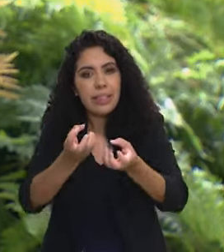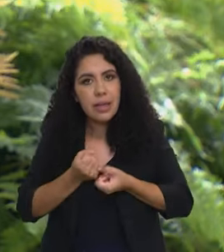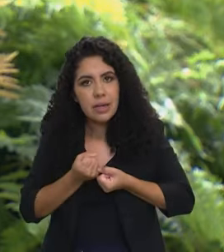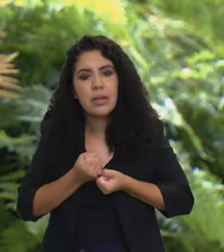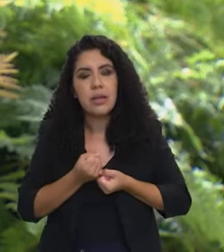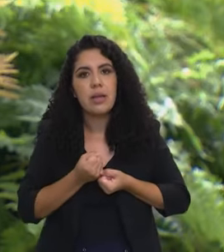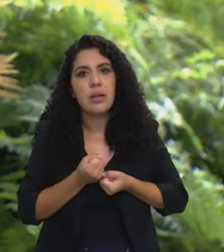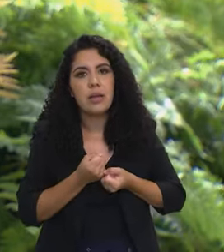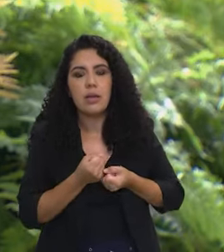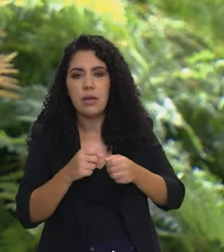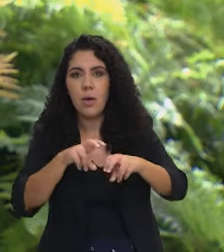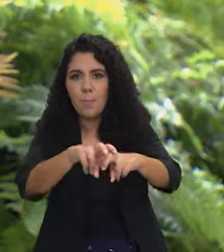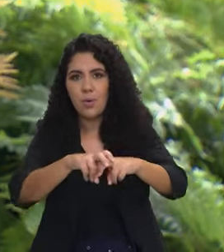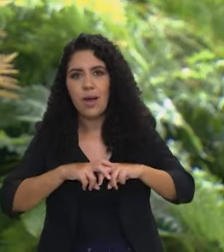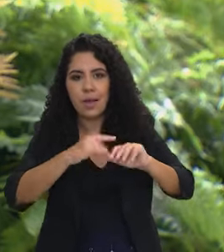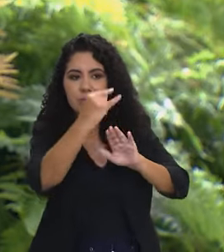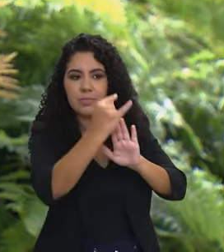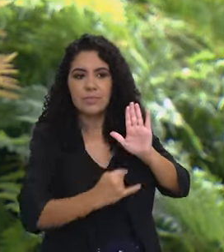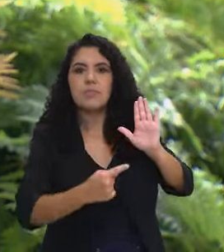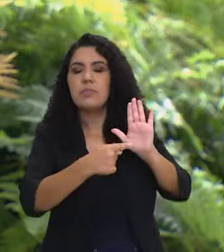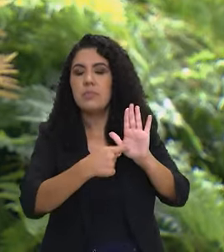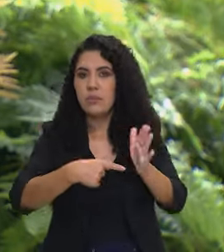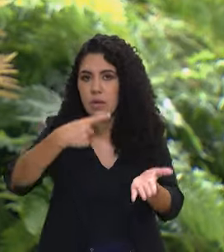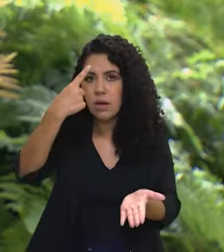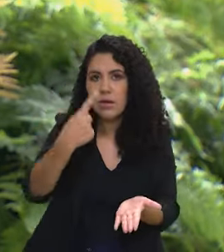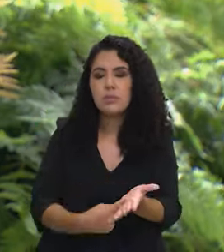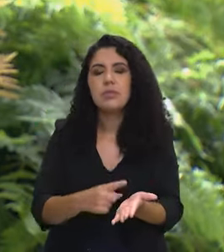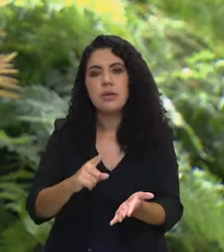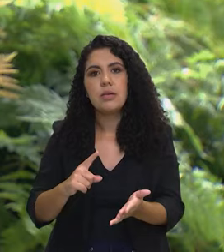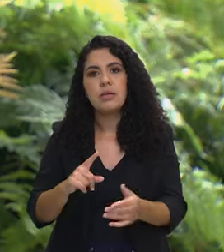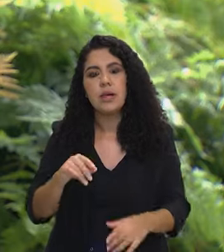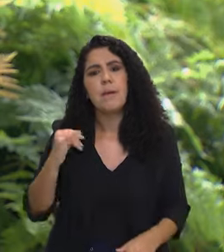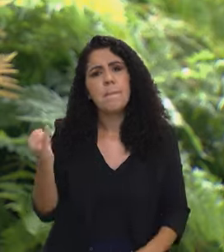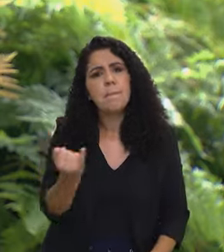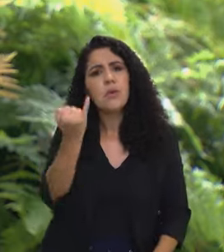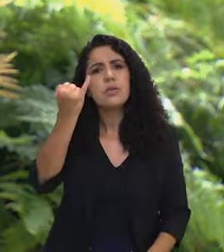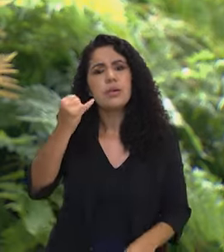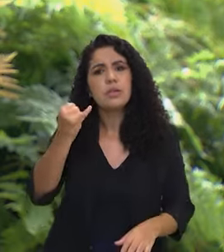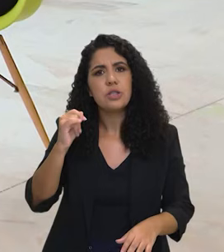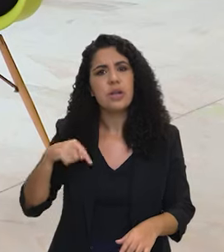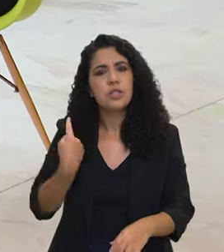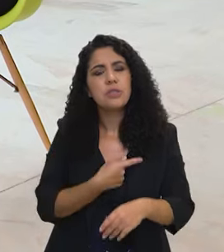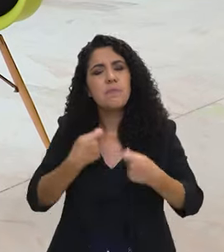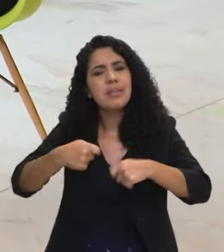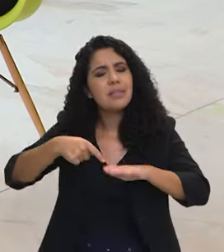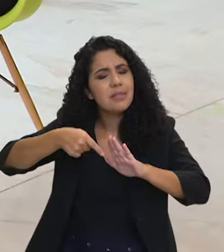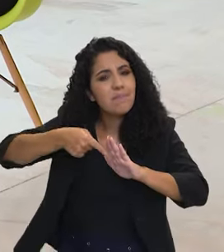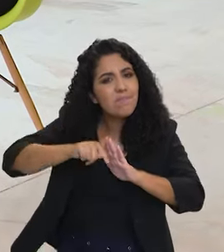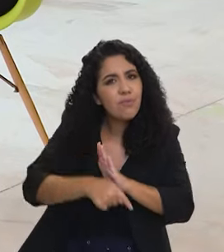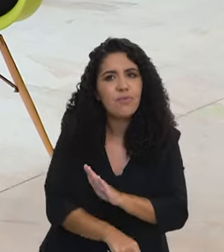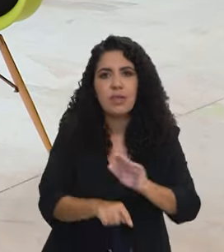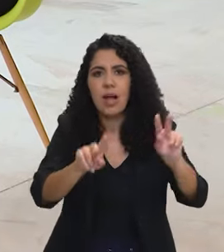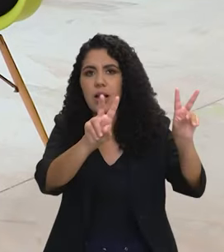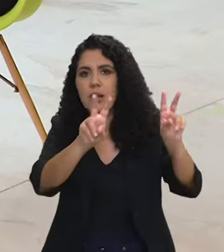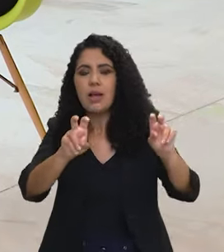essa declaração de política externa feminista, pensando sempre, Carol, e eu acho que é importante, porque a gente precisa aprofundar esse